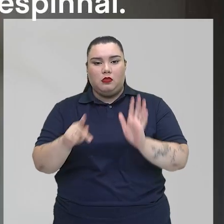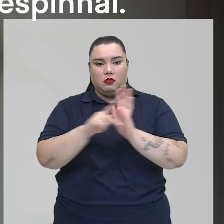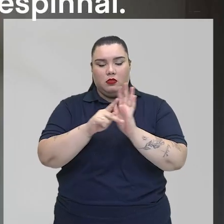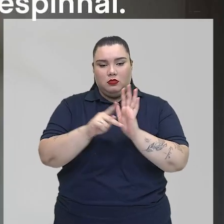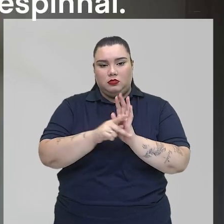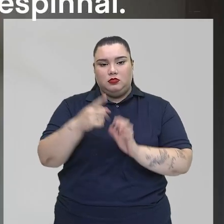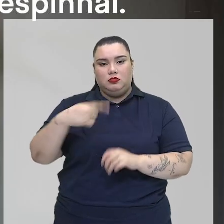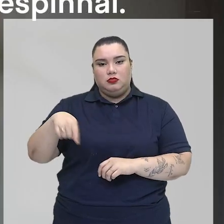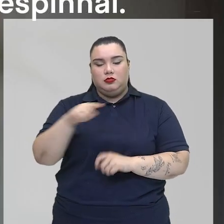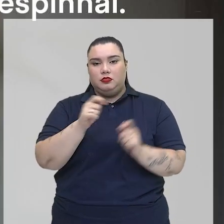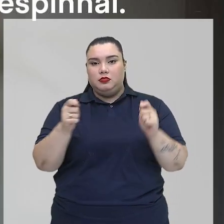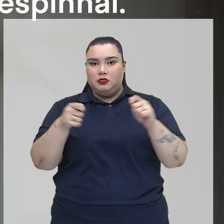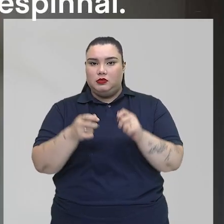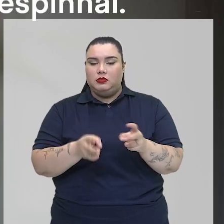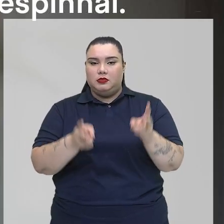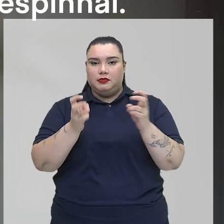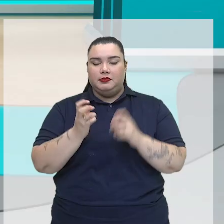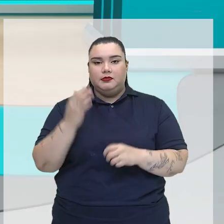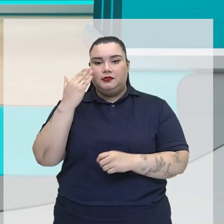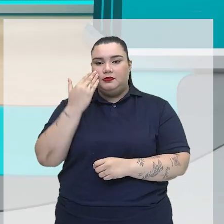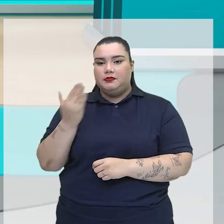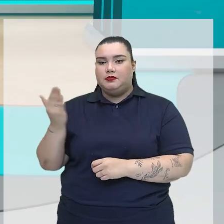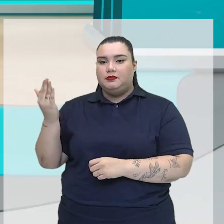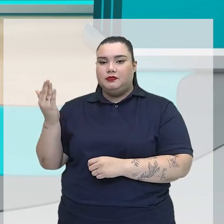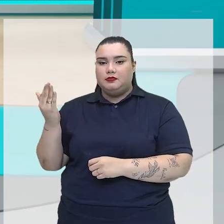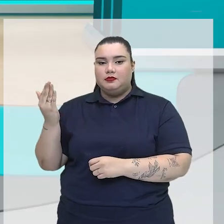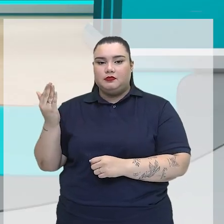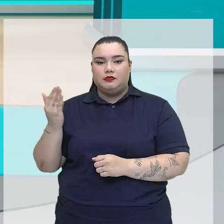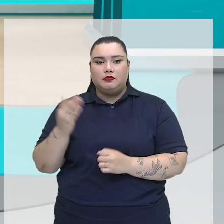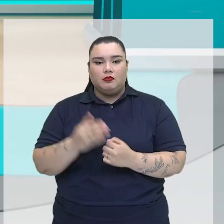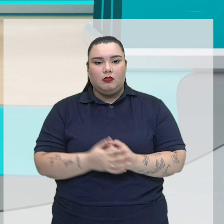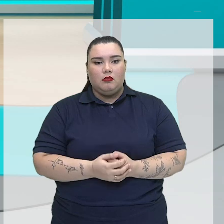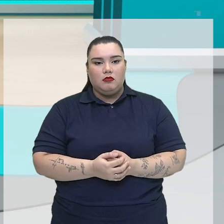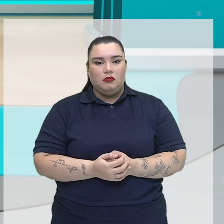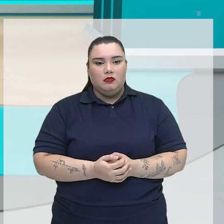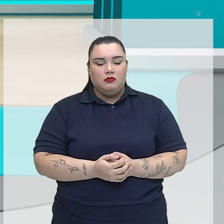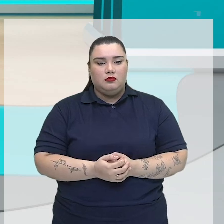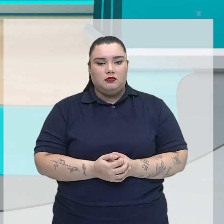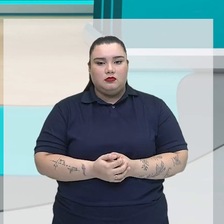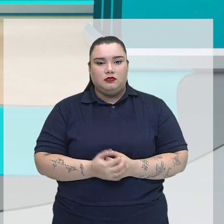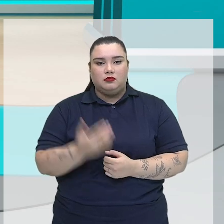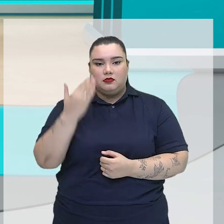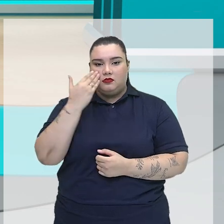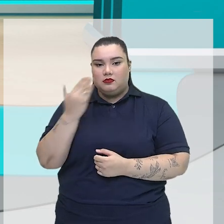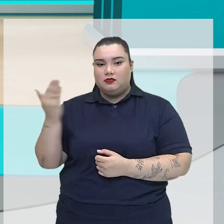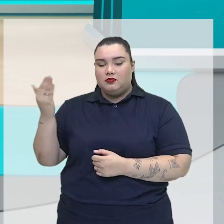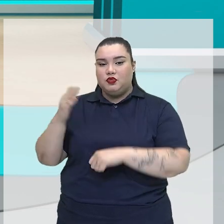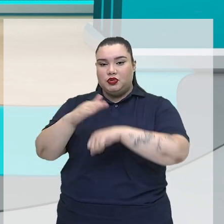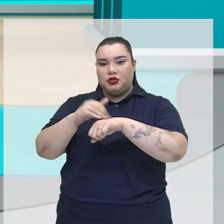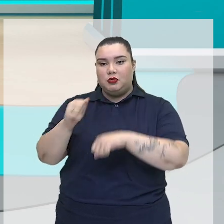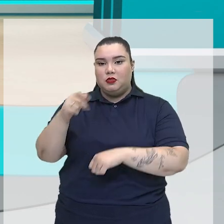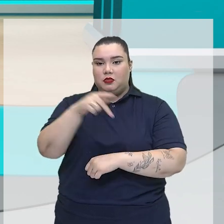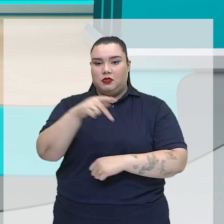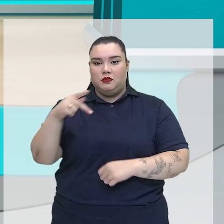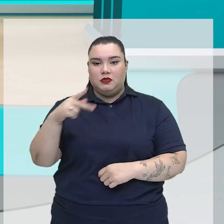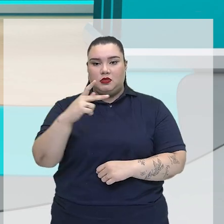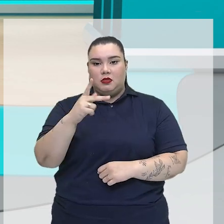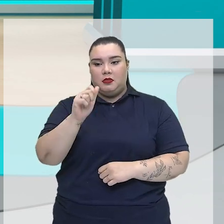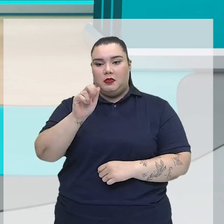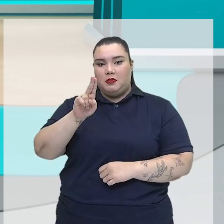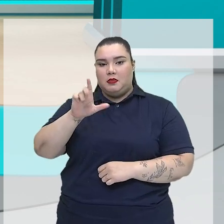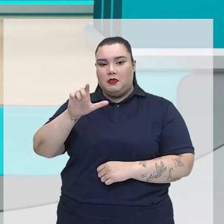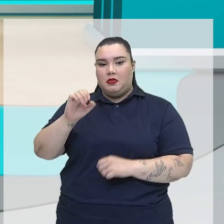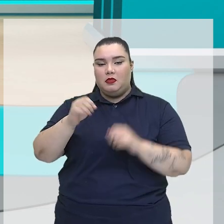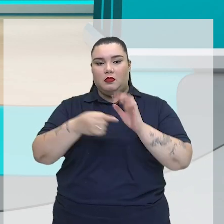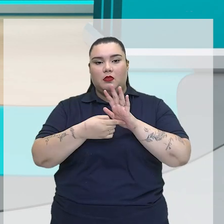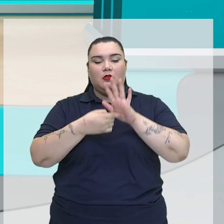aí vocês vão conseguir observar aqui comigo, tá bom? Muito bem, então para isso eu chamei aqui o professor Paulo, que está demonstrando aí para